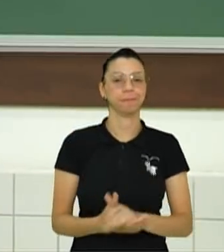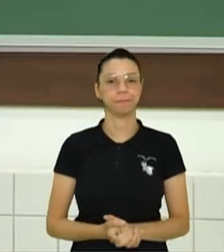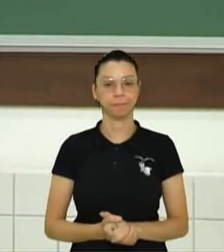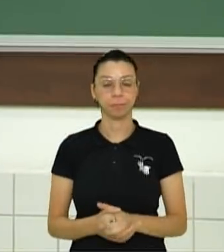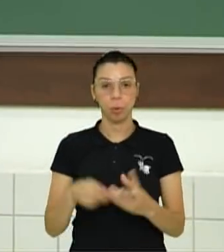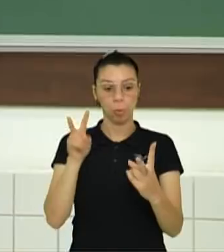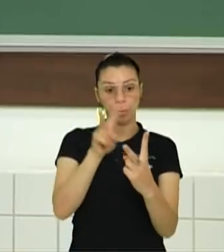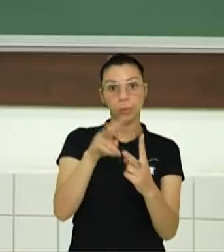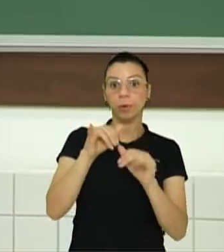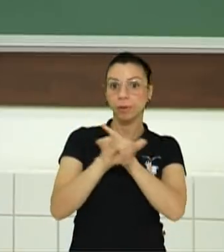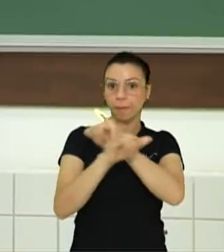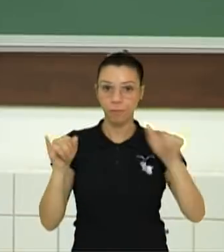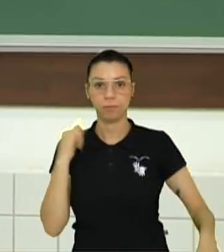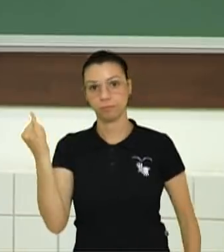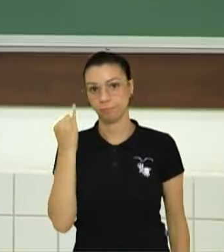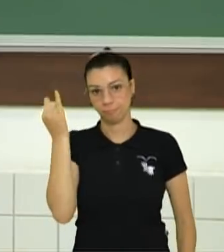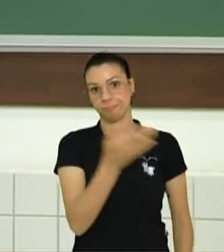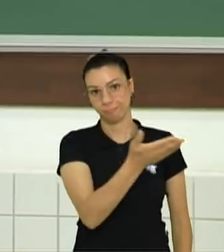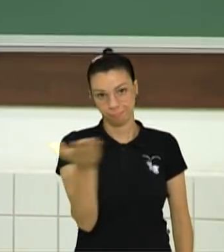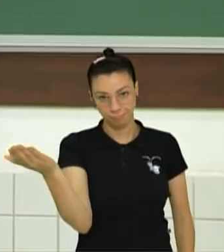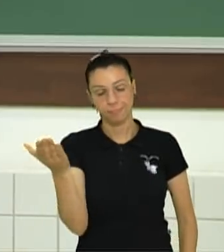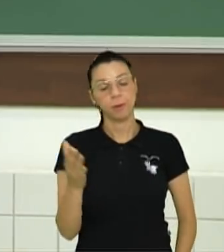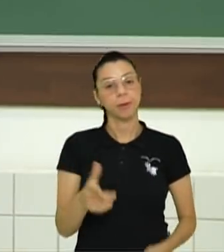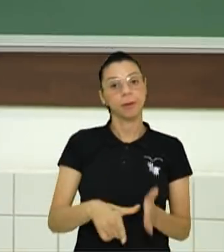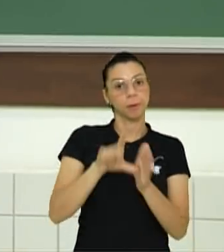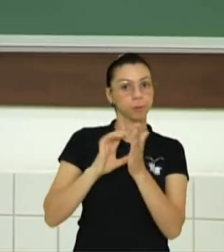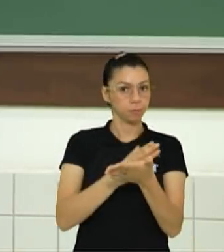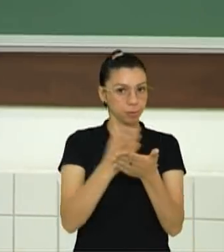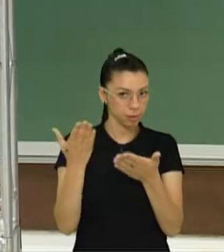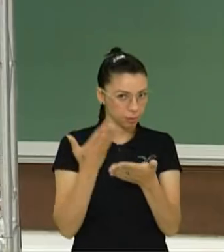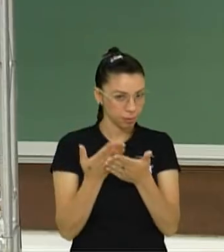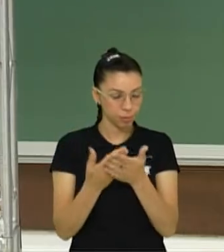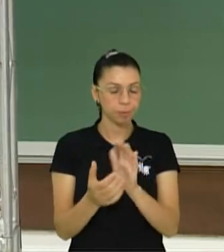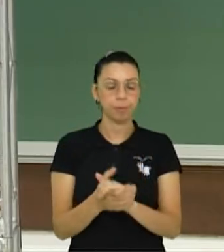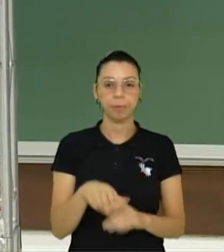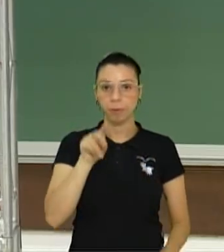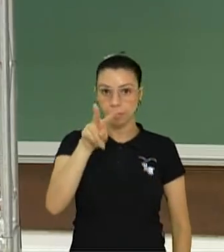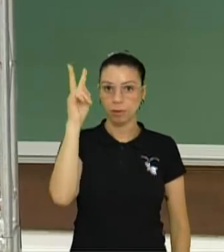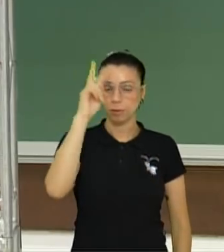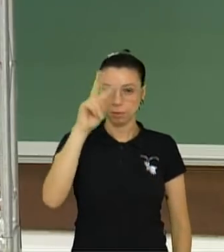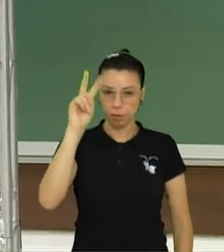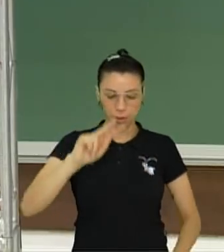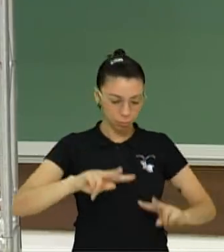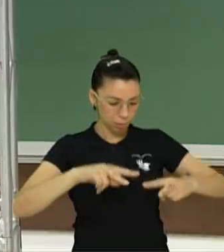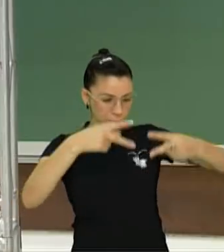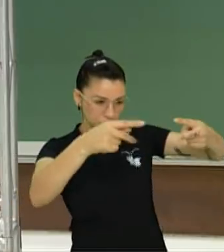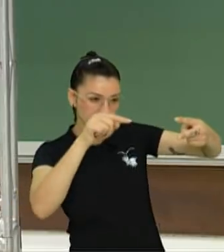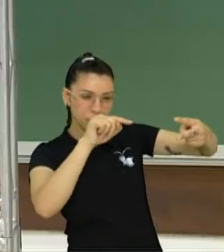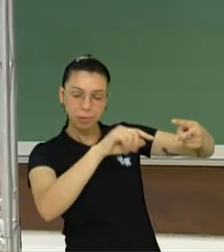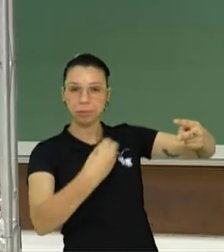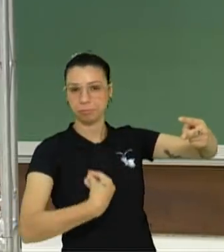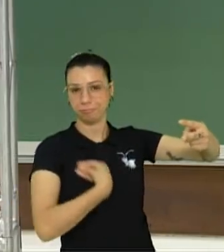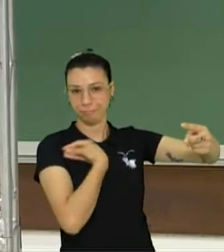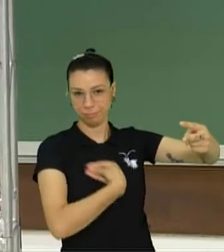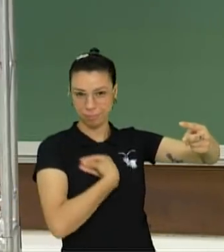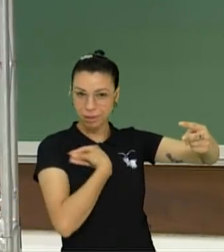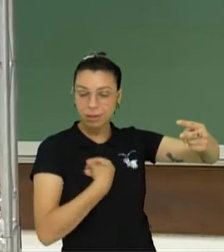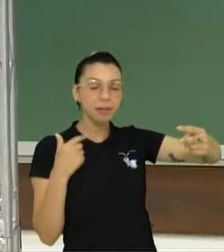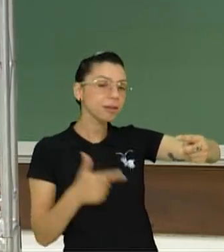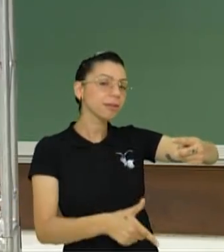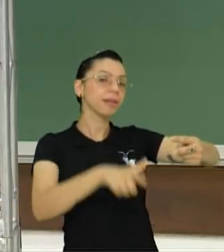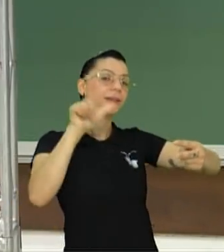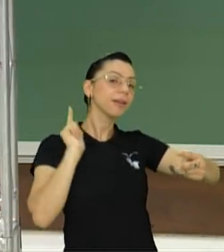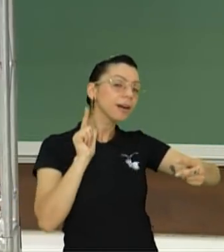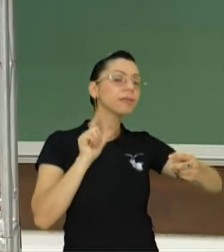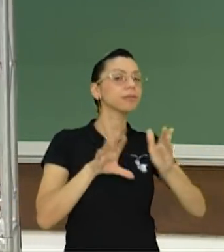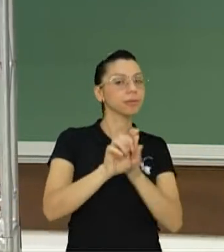tenho dois recadinhos muito importantes para vocês antes de começarmos nossa aula. Vocês lembram aquele link de presença que tínhamos antes no